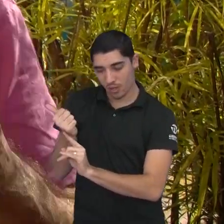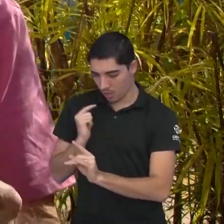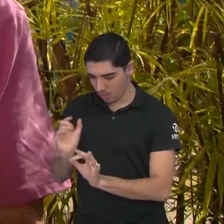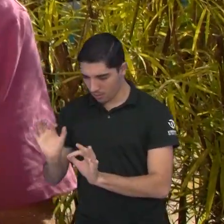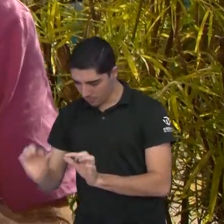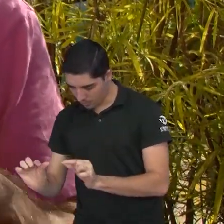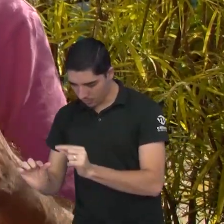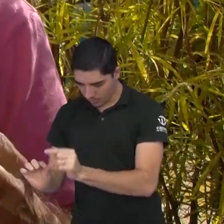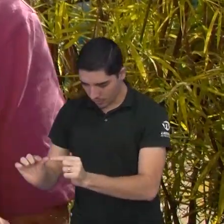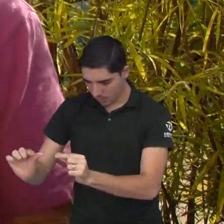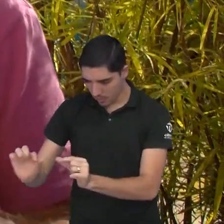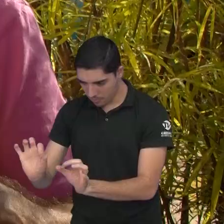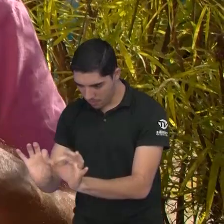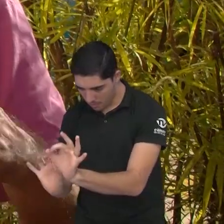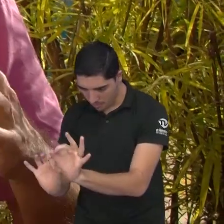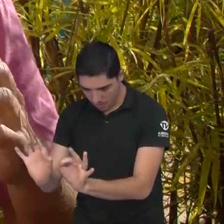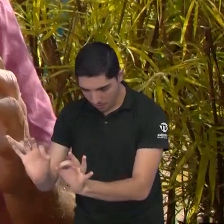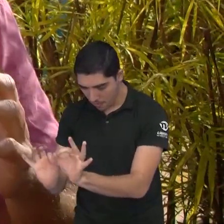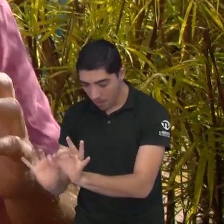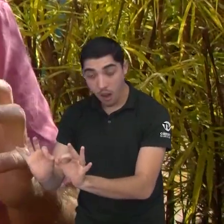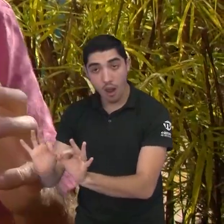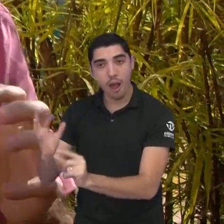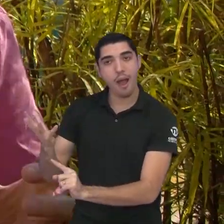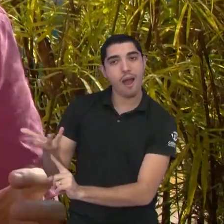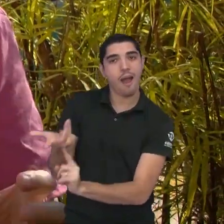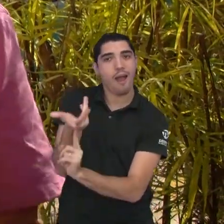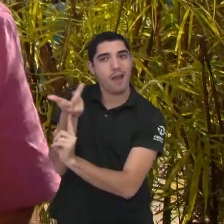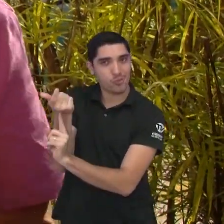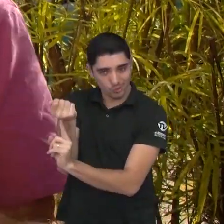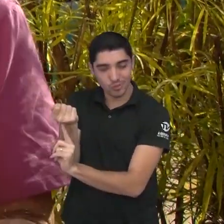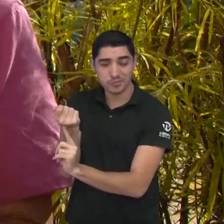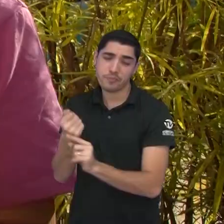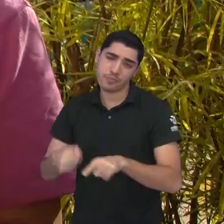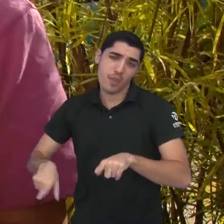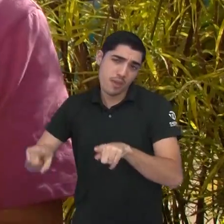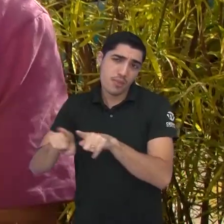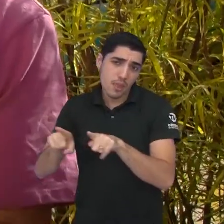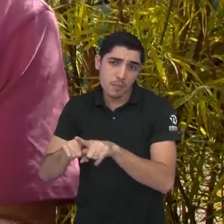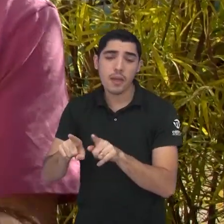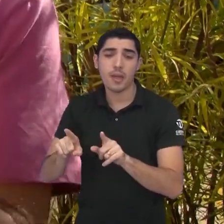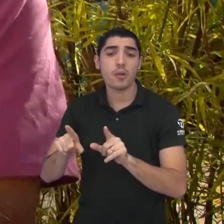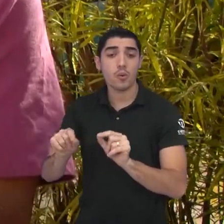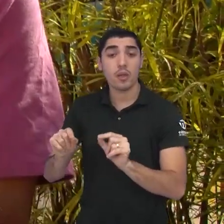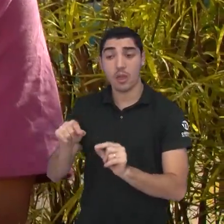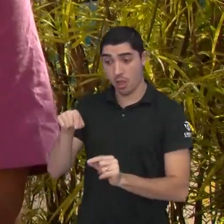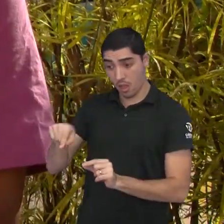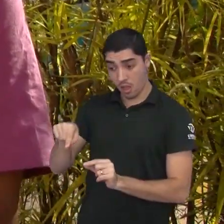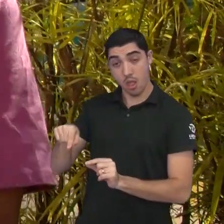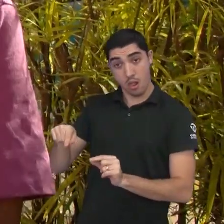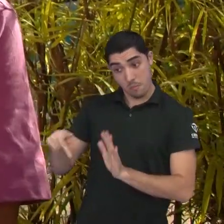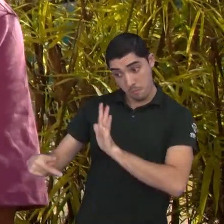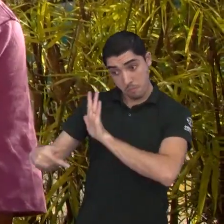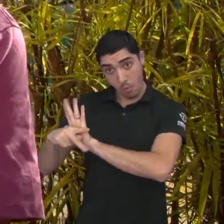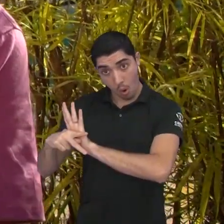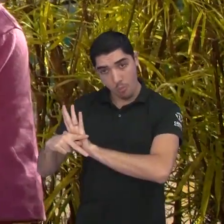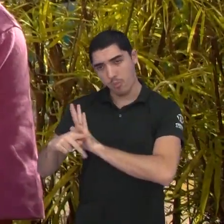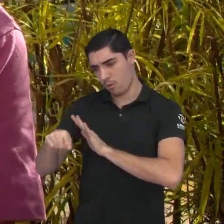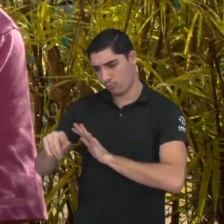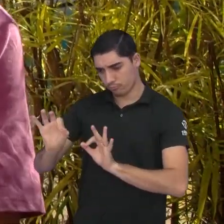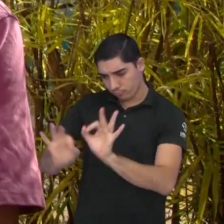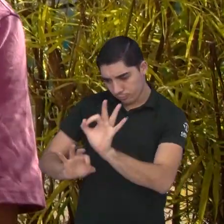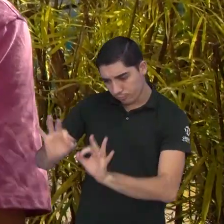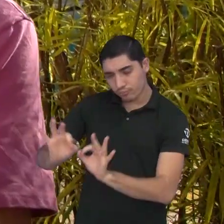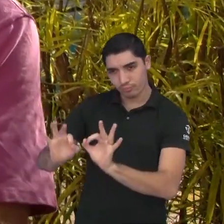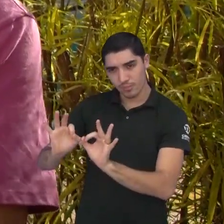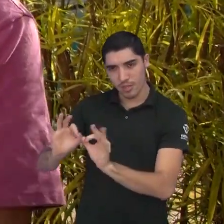está montando ali todo um objeto, toda uma coisa artística. E também tem aquela coisa, quando é formado para uma